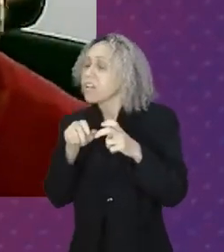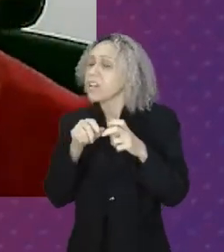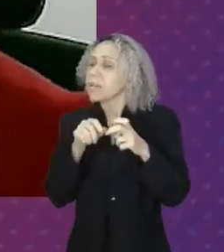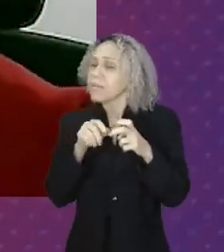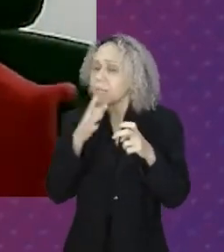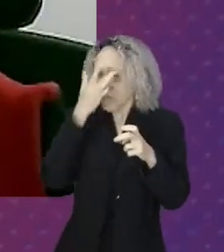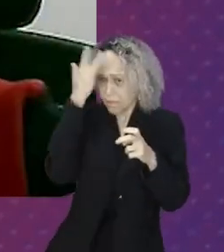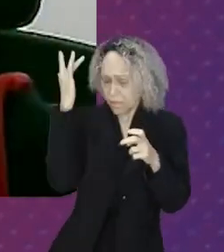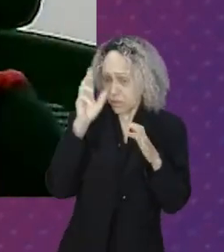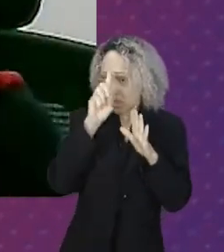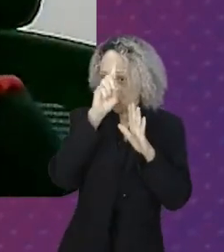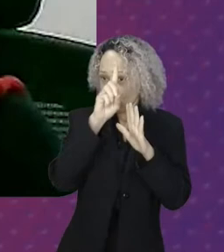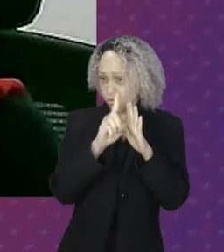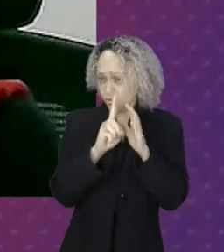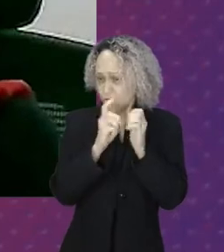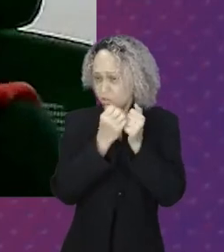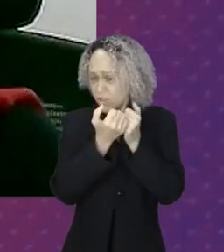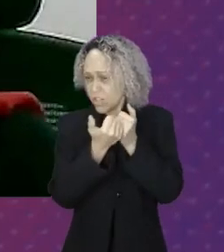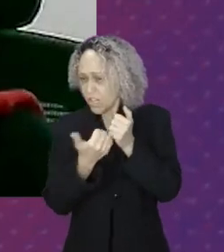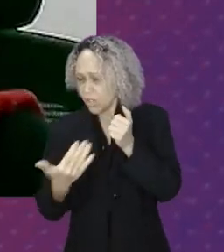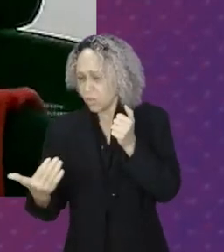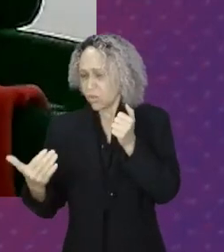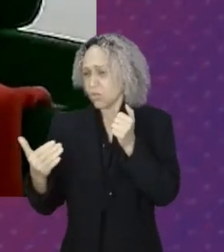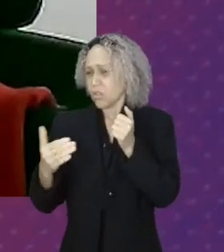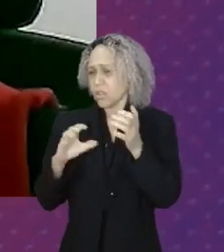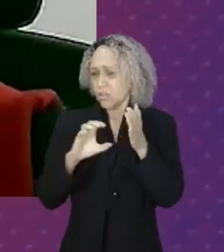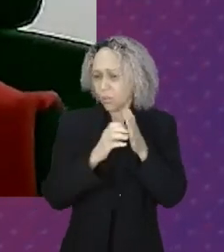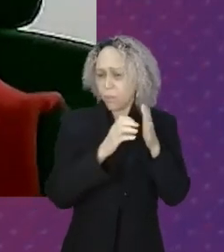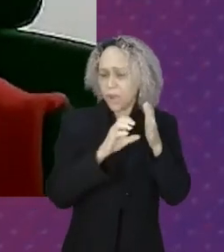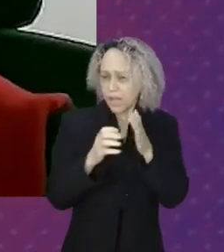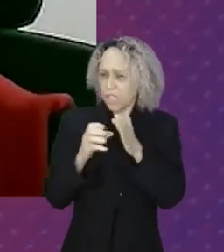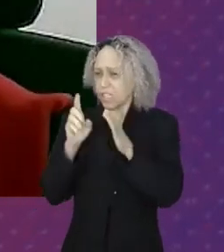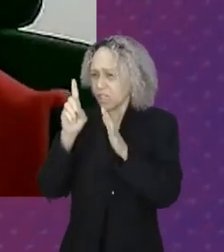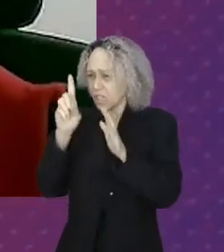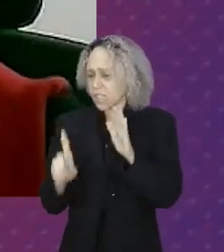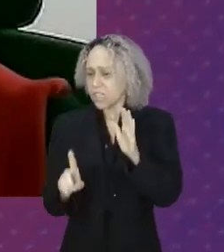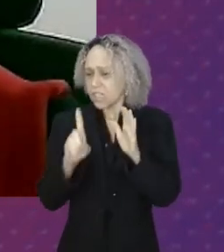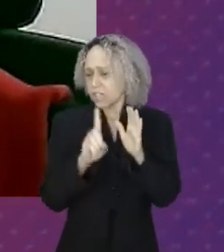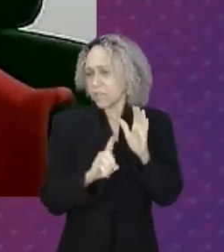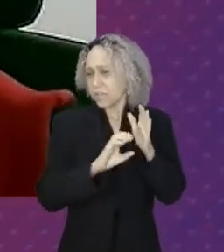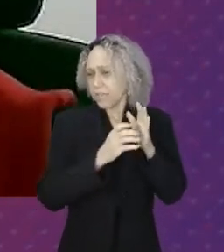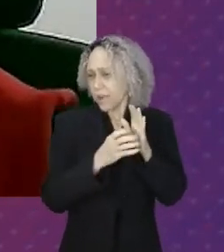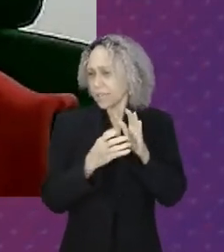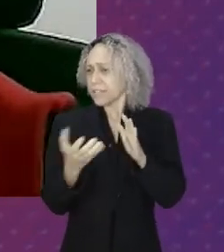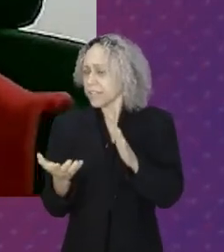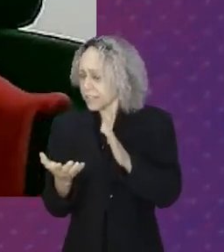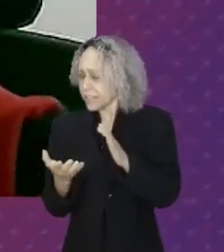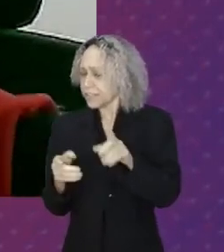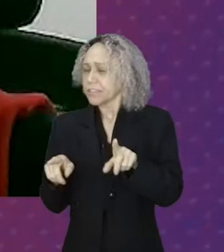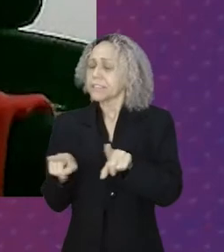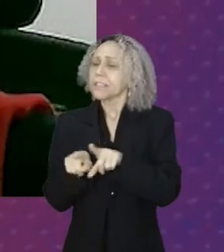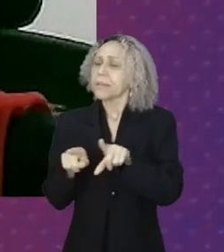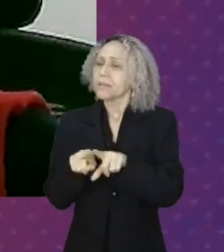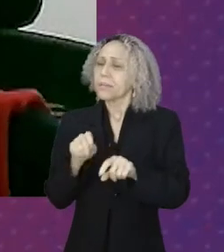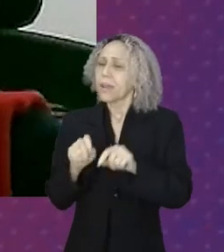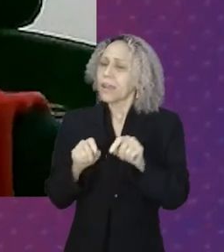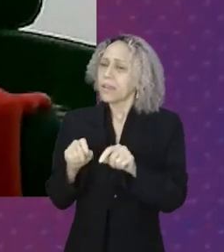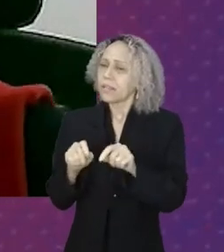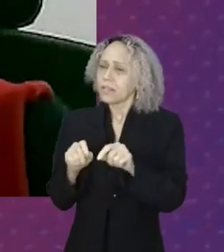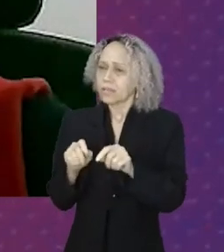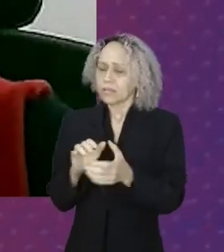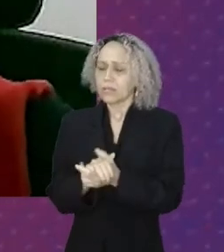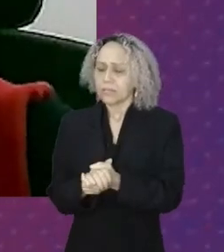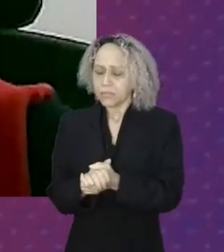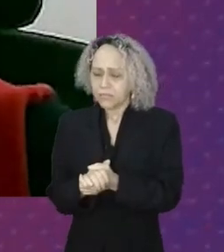partidários, quanto pelos próprios parlamentares, e uma atenção maior do corpo